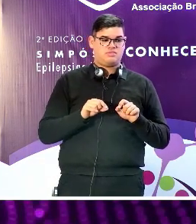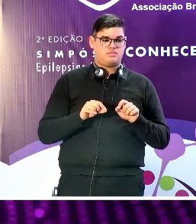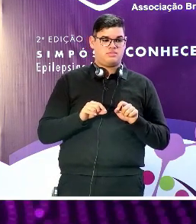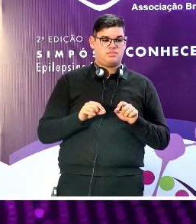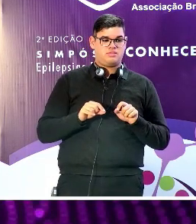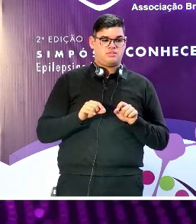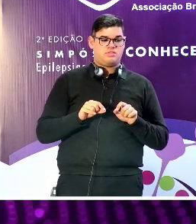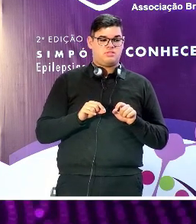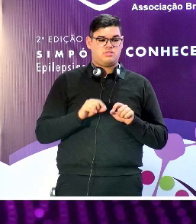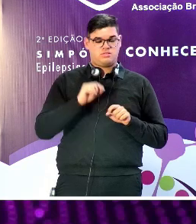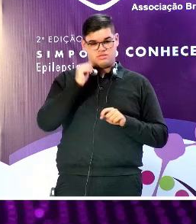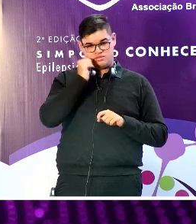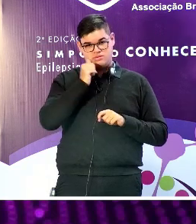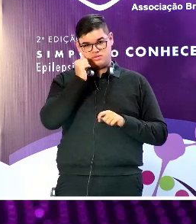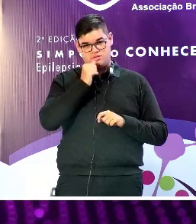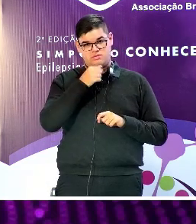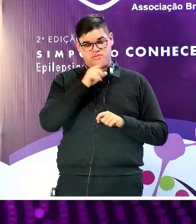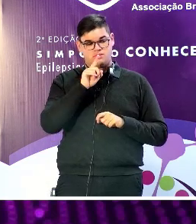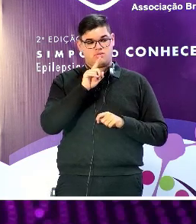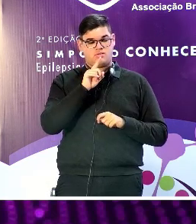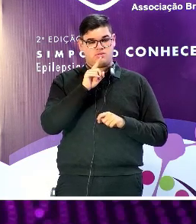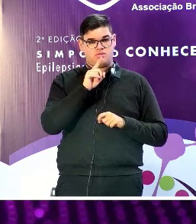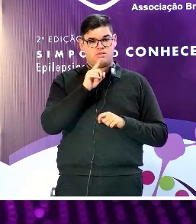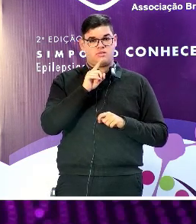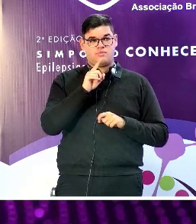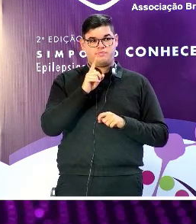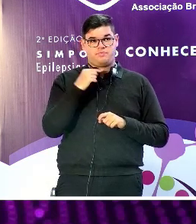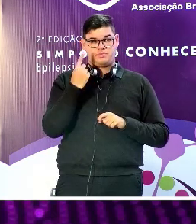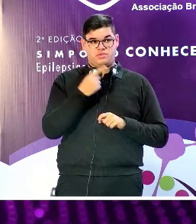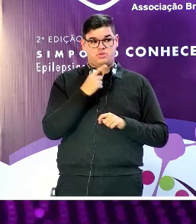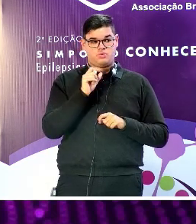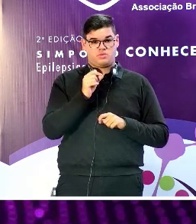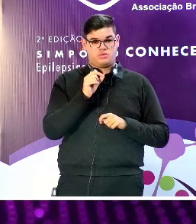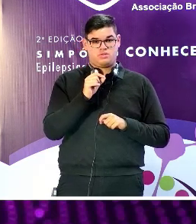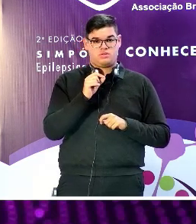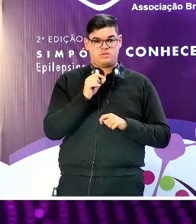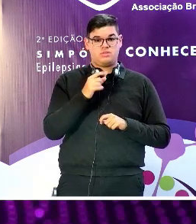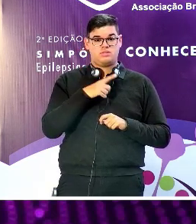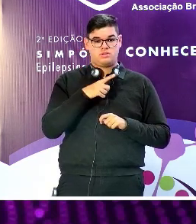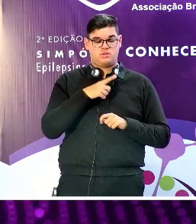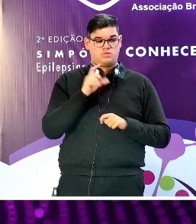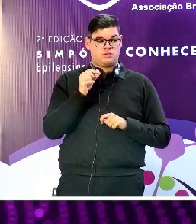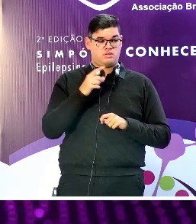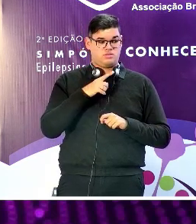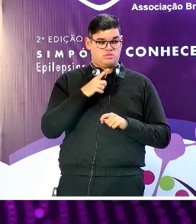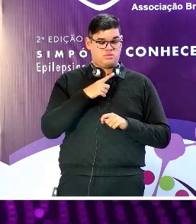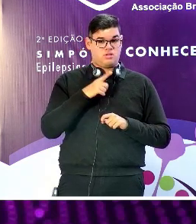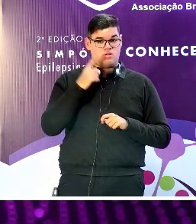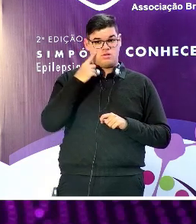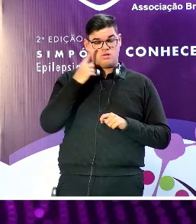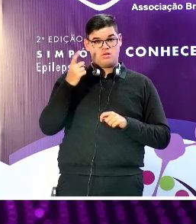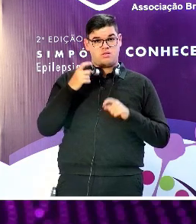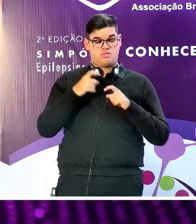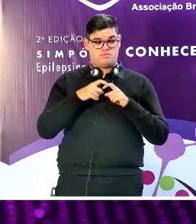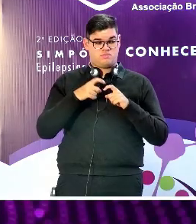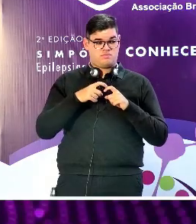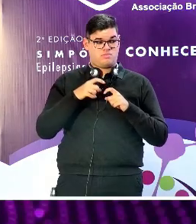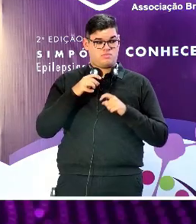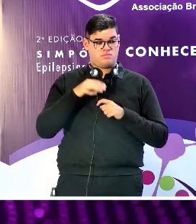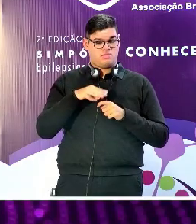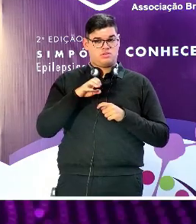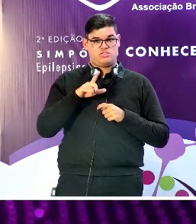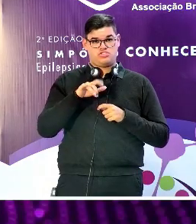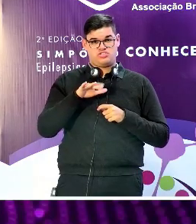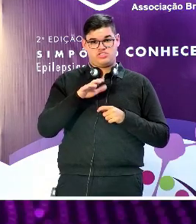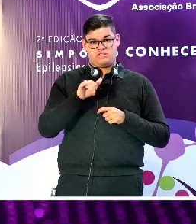da natureza, a gente também tem, na medicina tradicional, vários relatos do